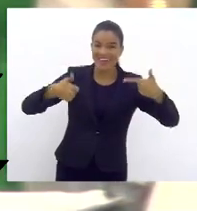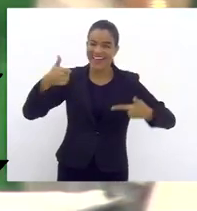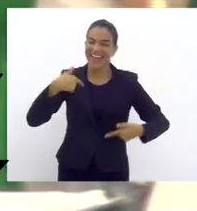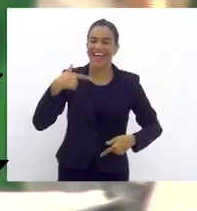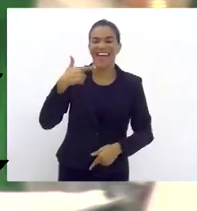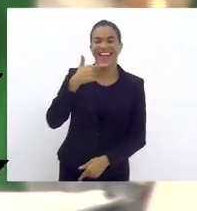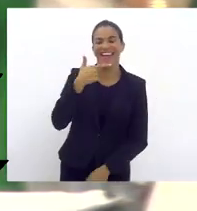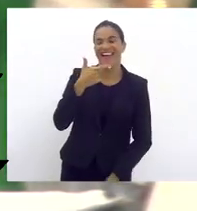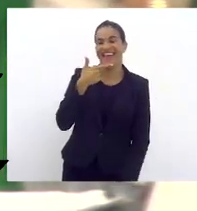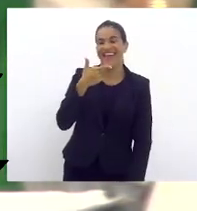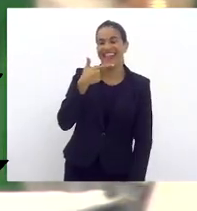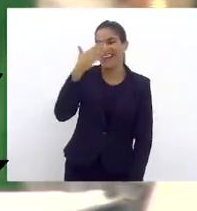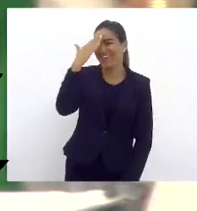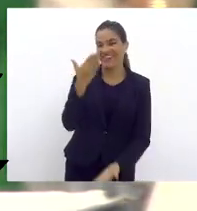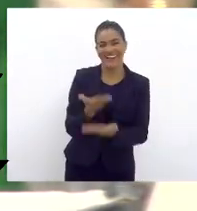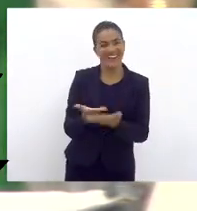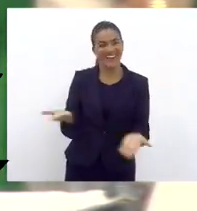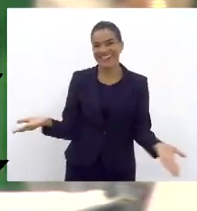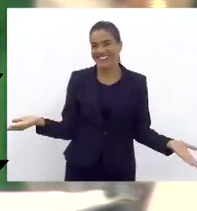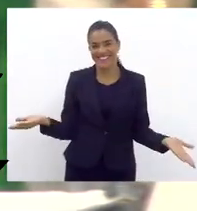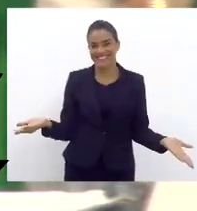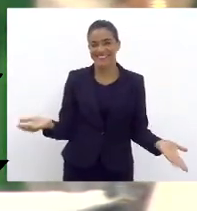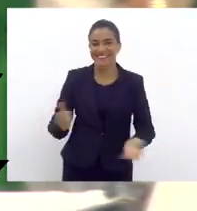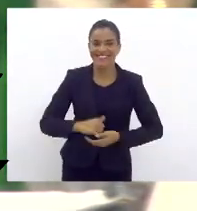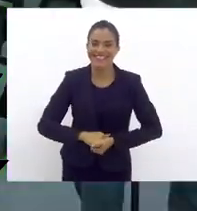que a Dani Balbi